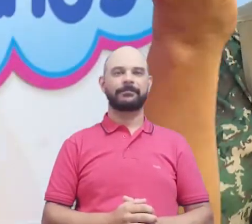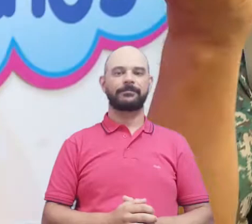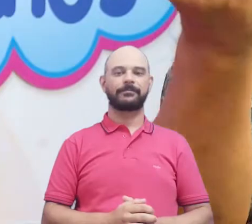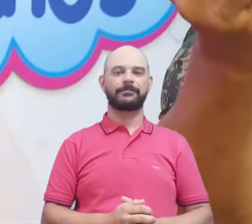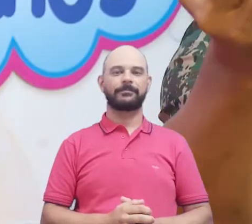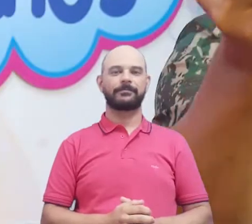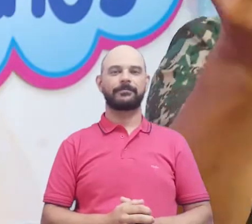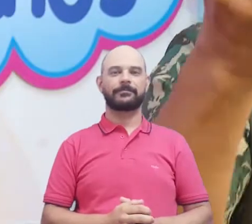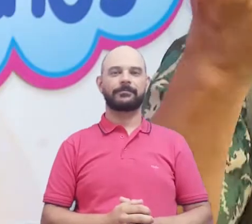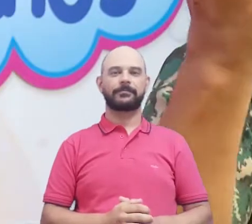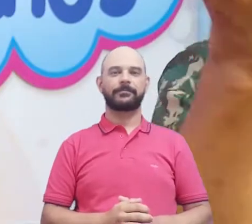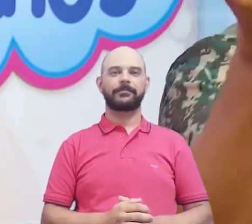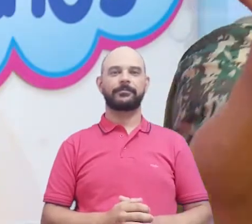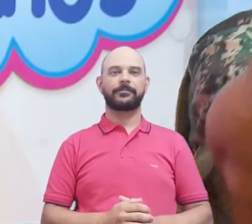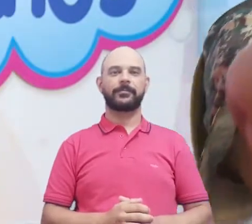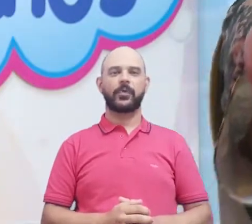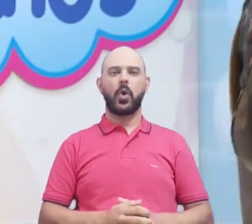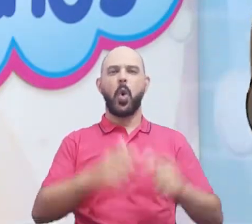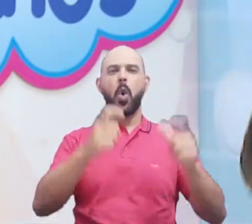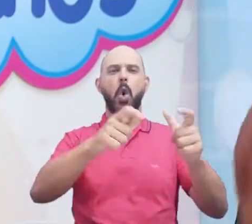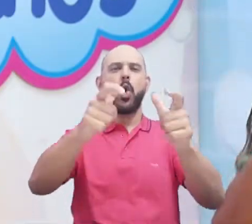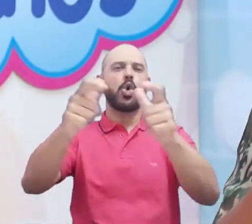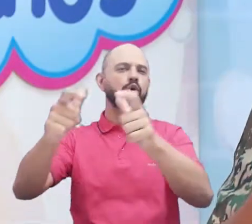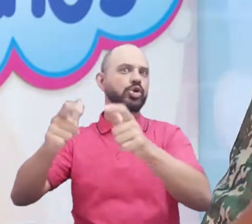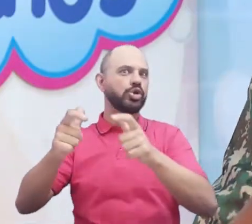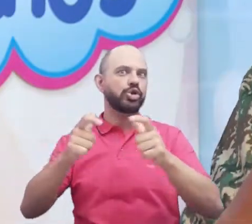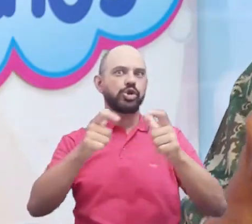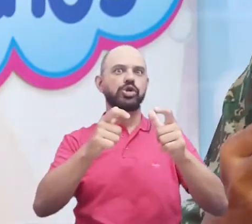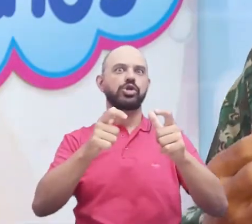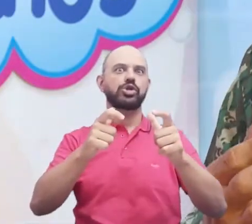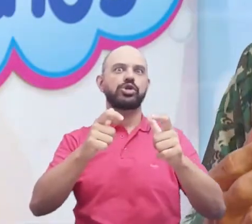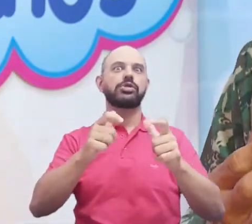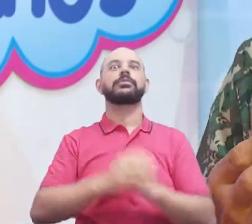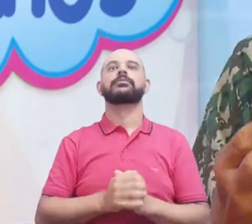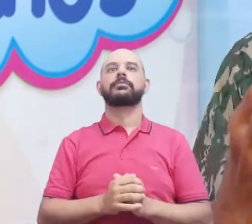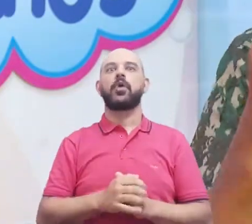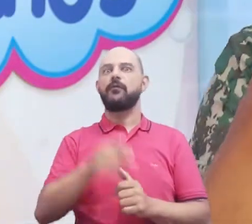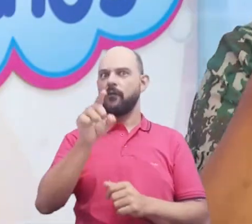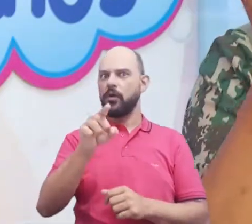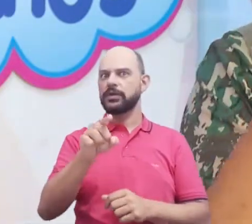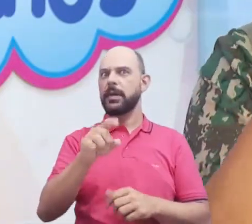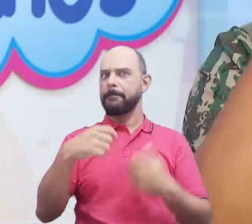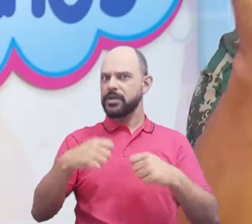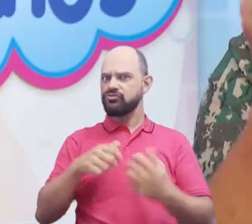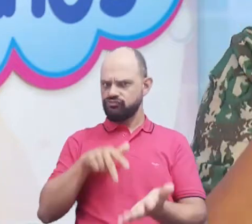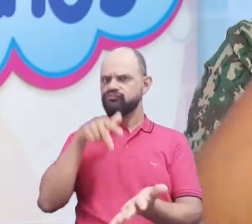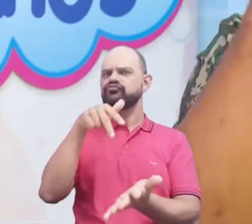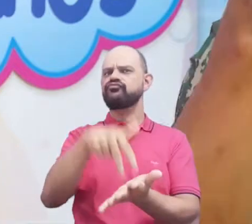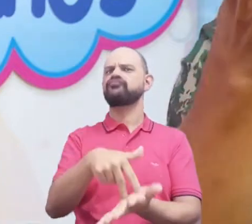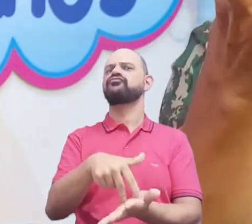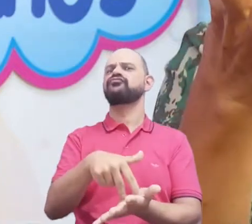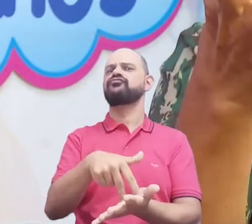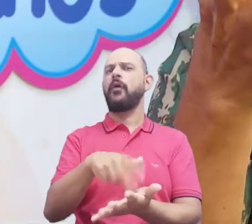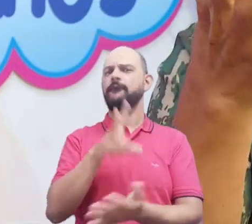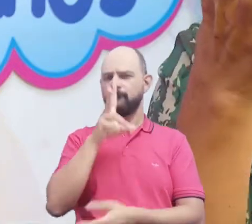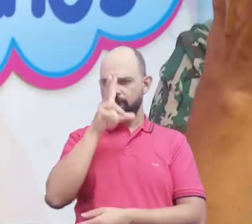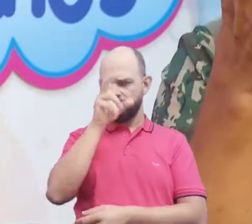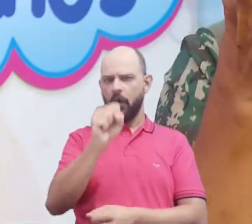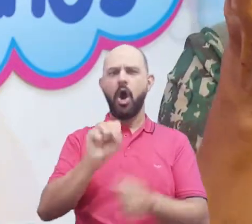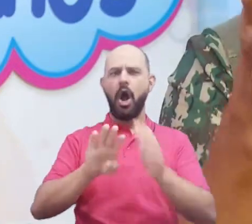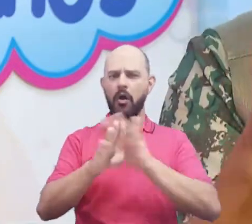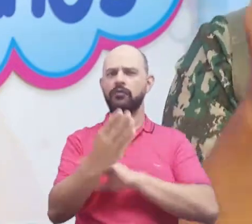Quando você estiver mais confiante e acostumado a fotografar